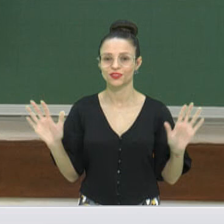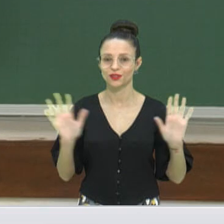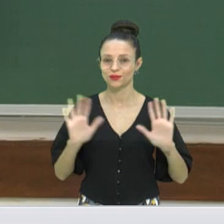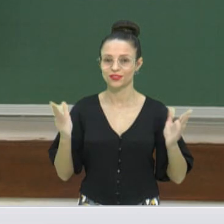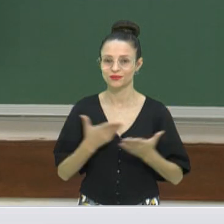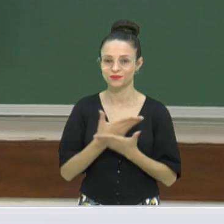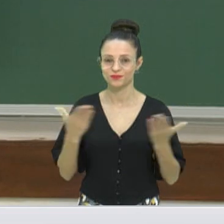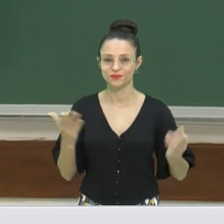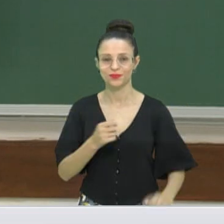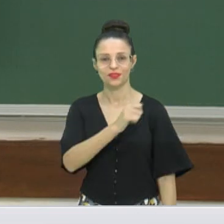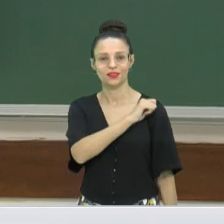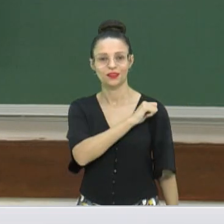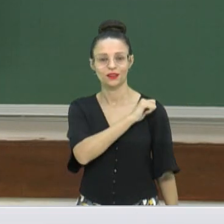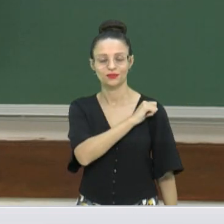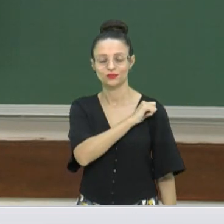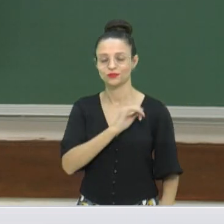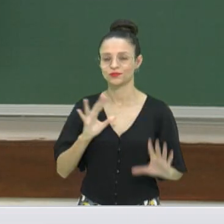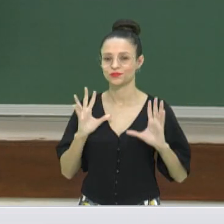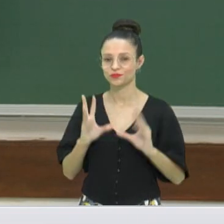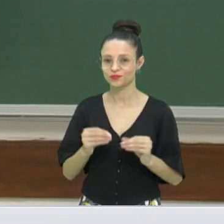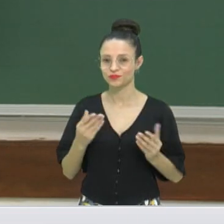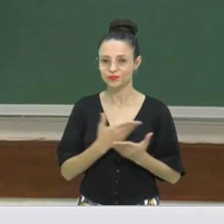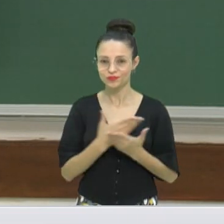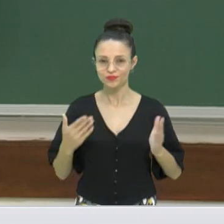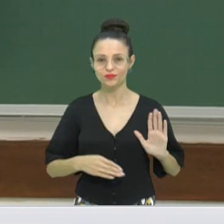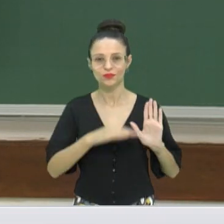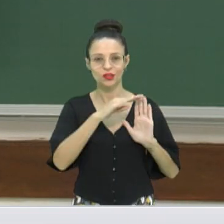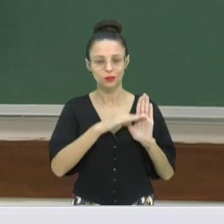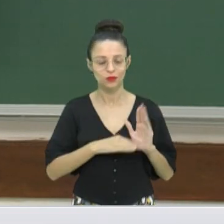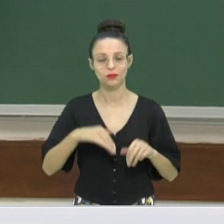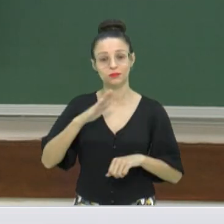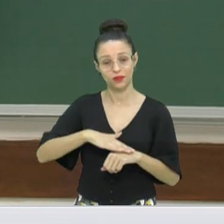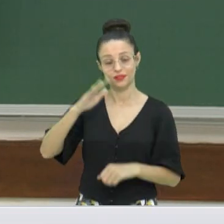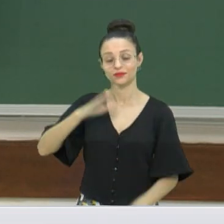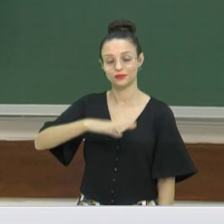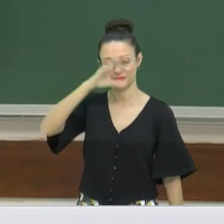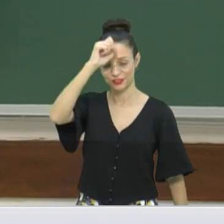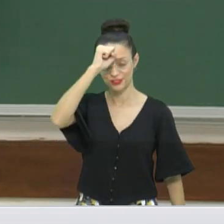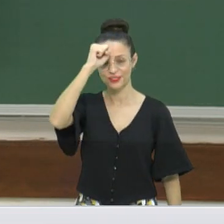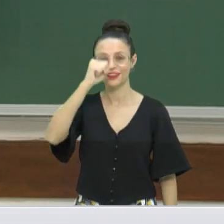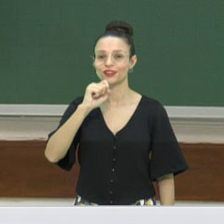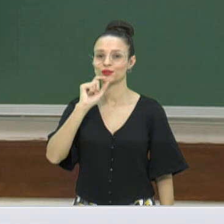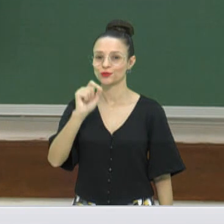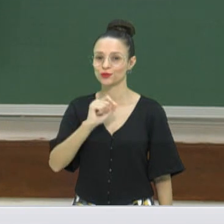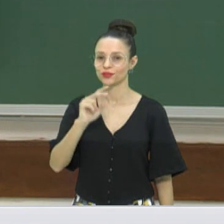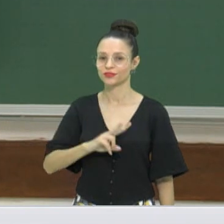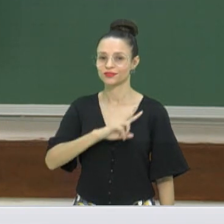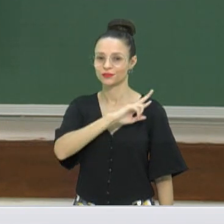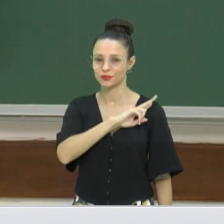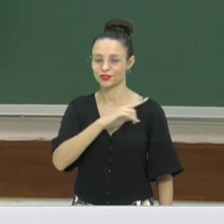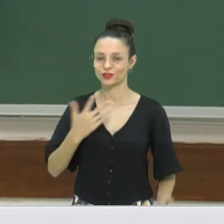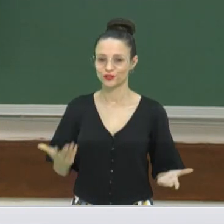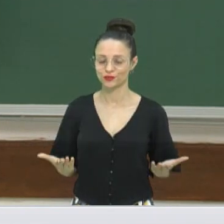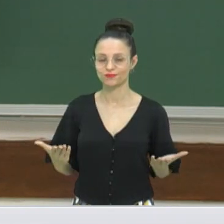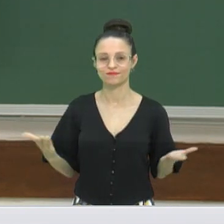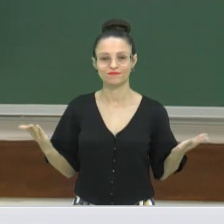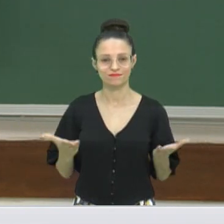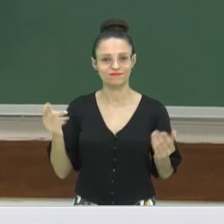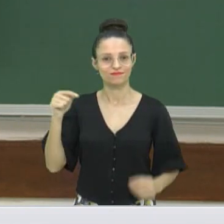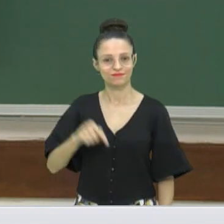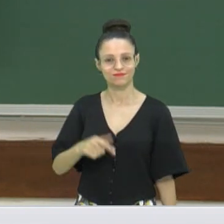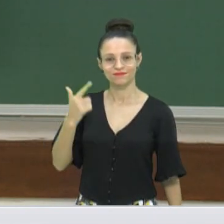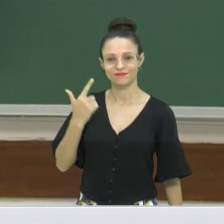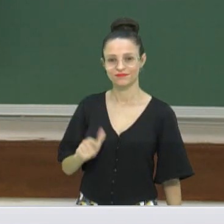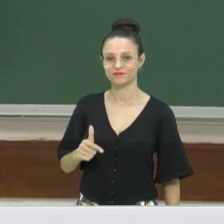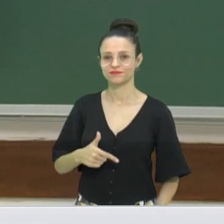Olá, meus queridos alunos, minhas queridas alunas do programa Mais Aprendizagem do Ensino Médio. Estamos de volta